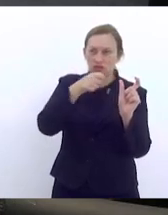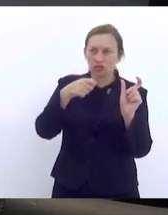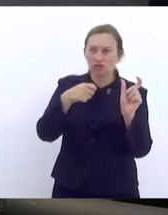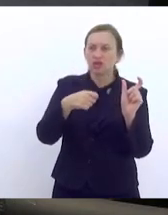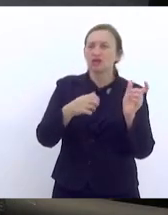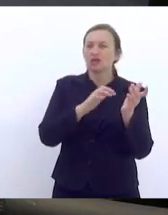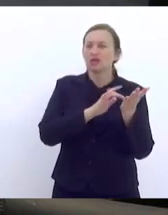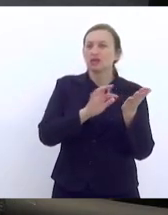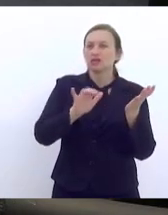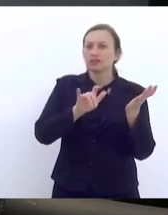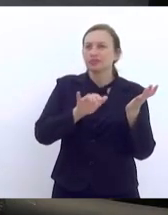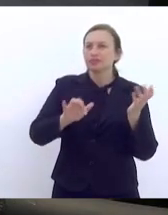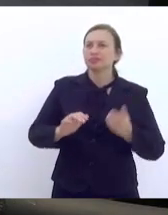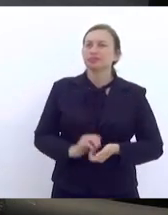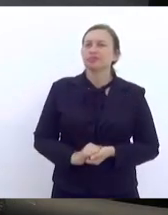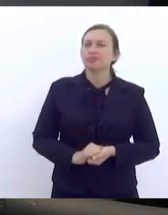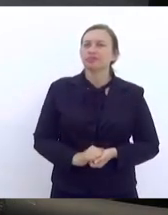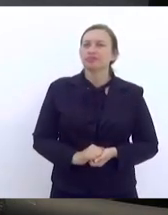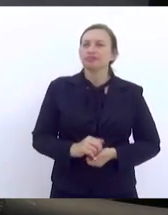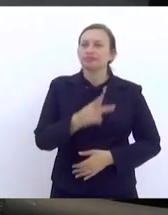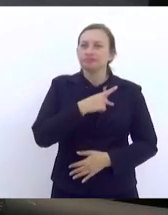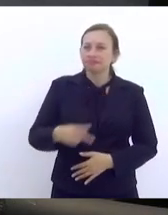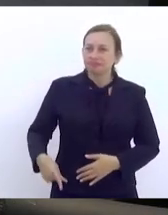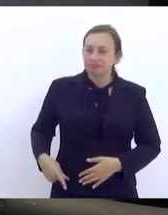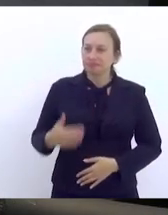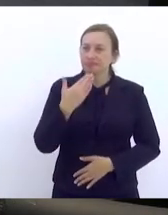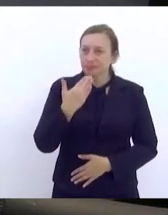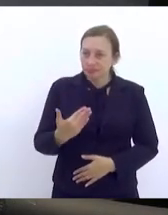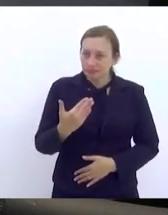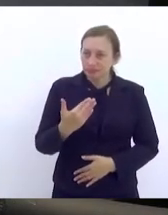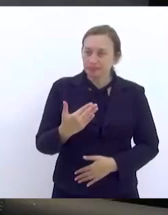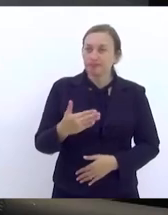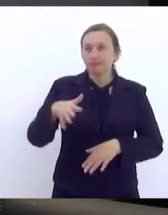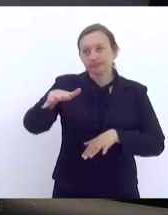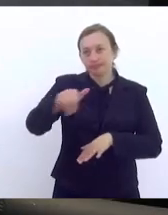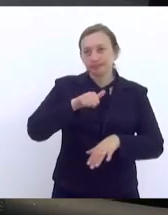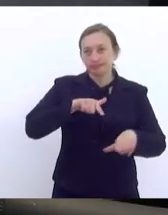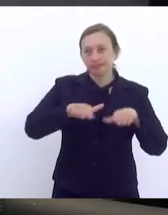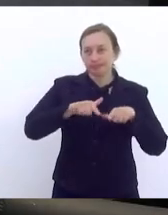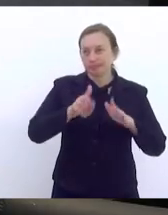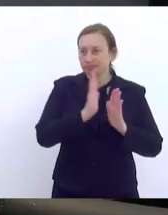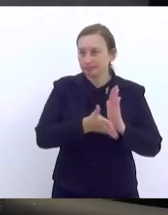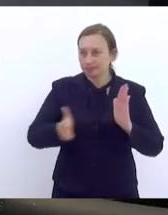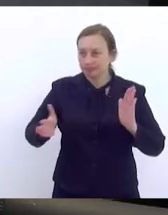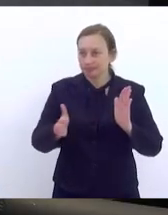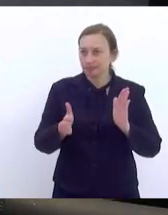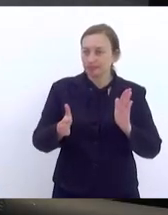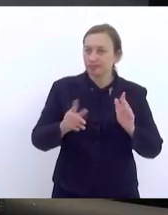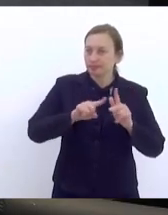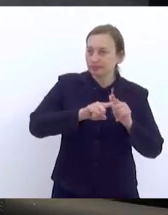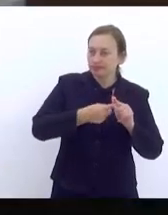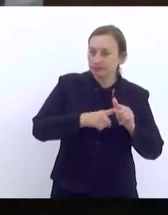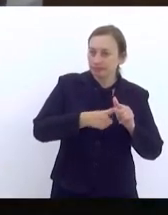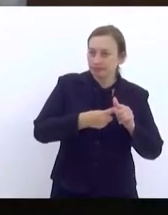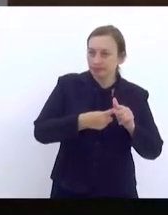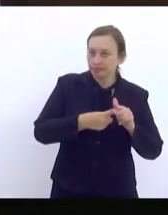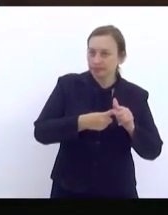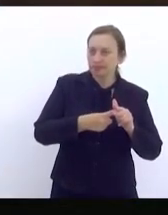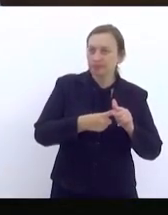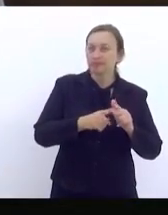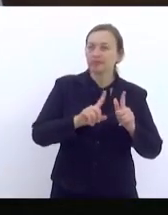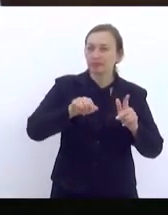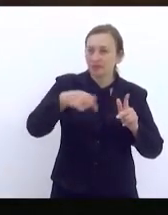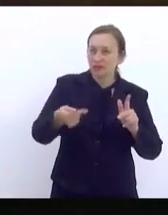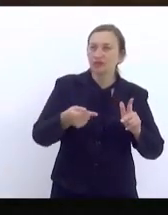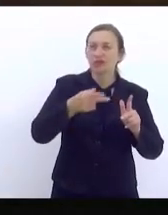Presidente Assis razão Deputado Luiz Paulo então peço que vossa excelência possa chamar os trabalhos a ordem para gente ratificar o parecer assim seja retificar o parecer